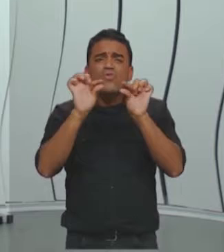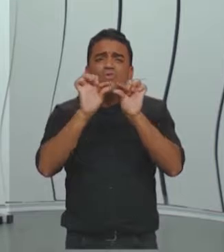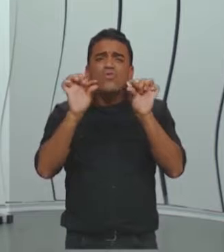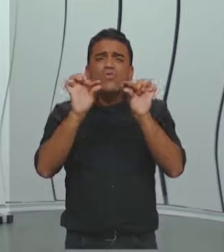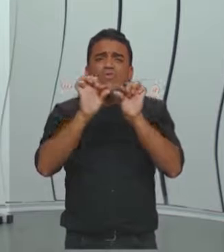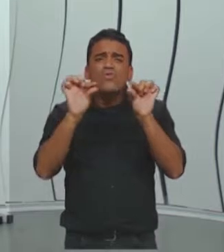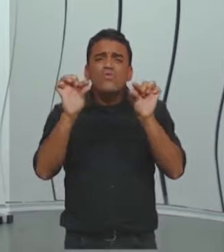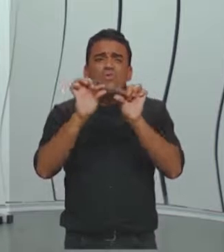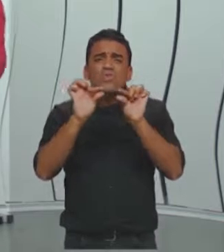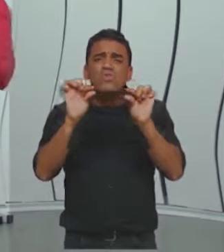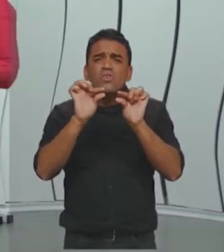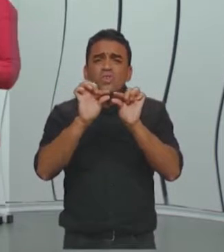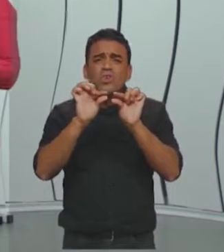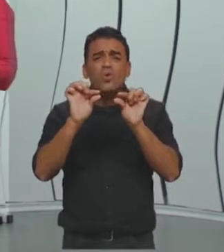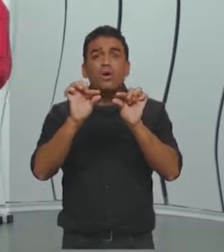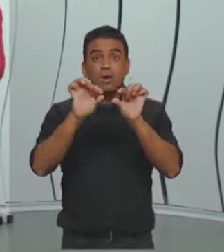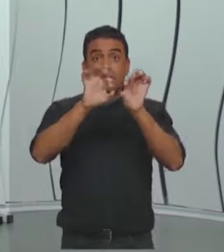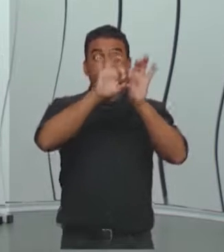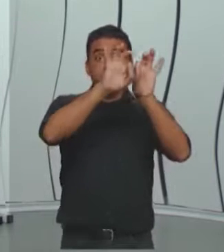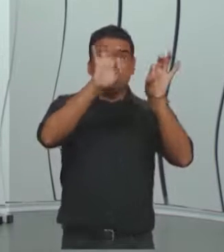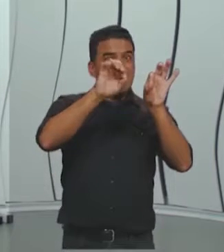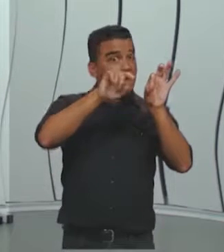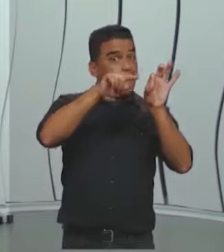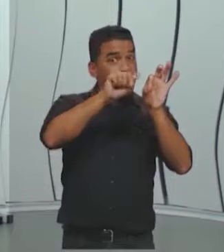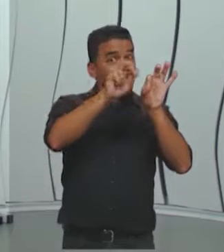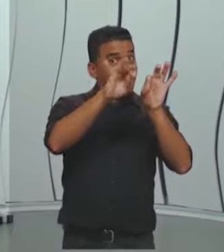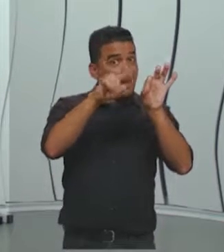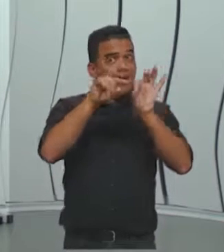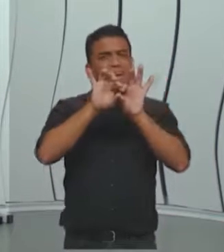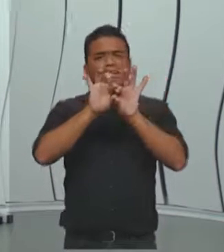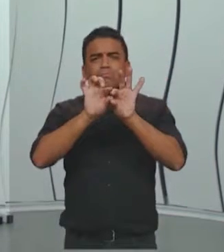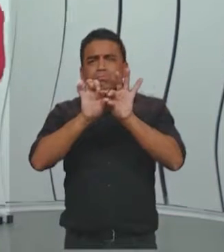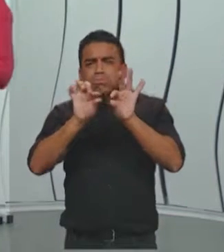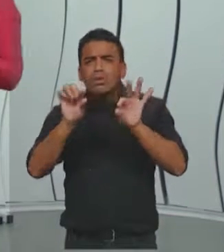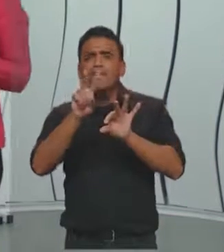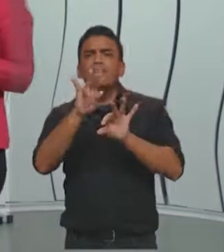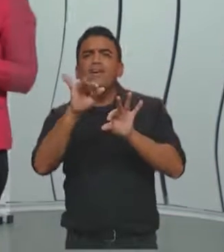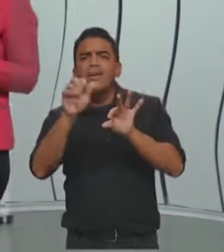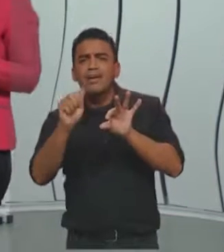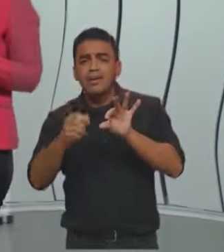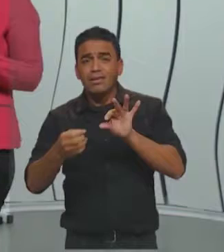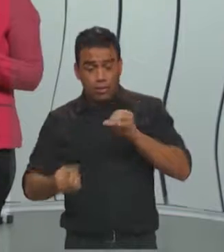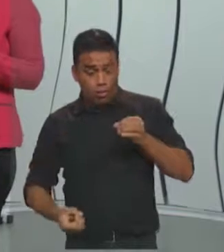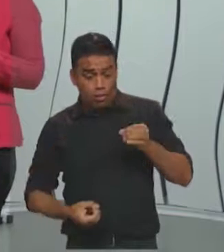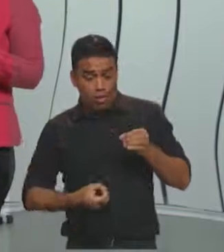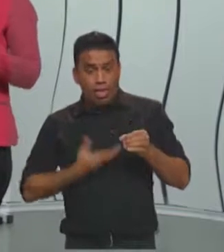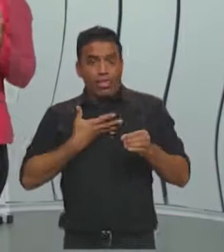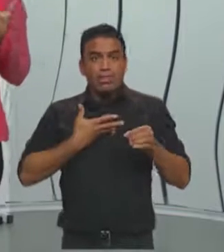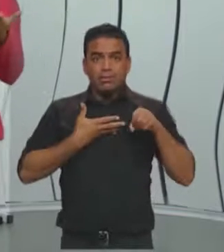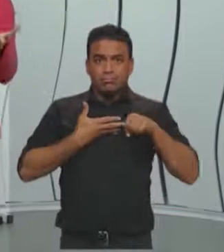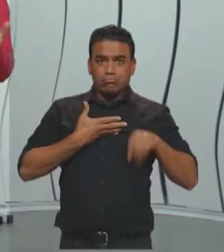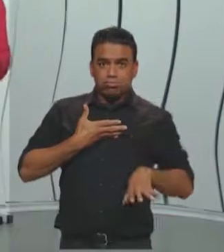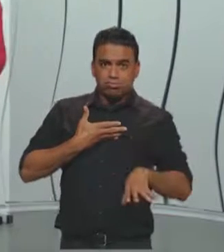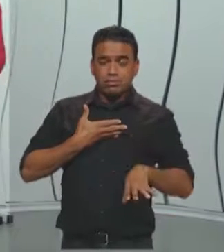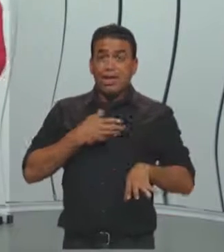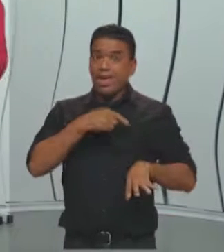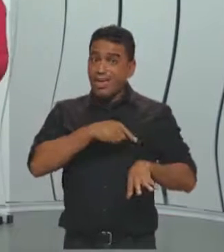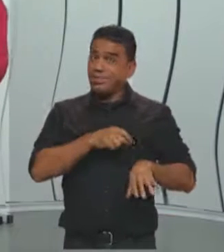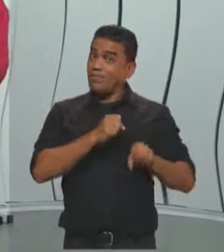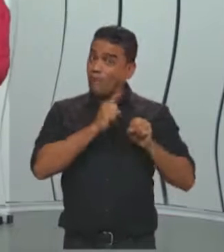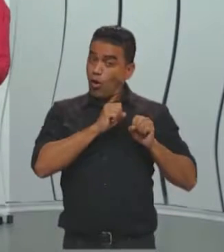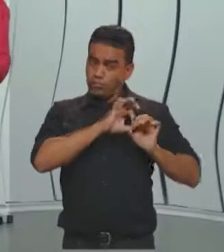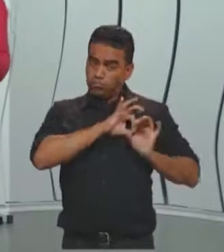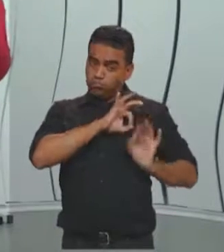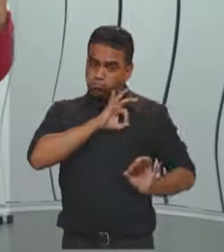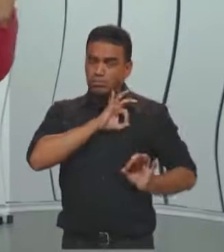o material, a estrutura das veias, porque ela trabalha muito trazendo o sangue para o coração. Repetindo